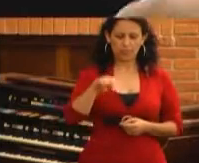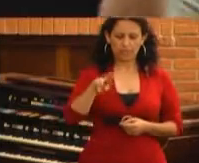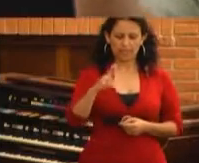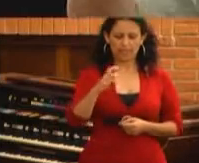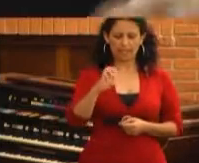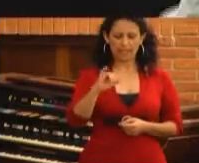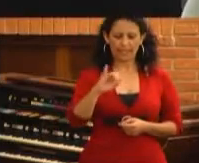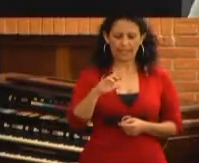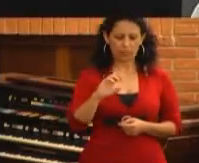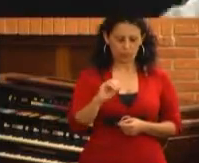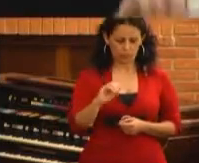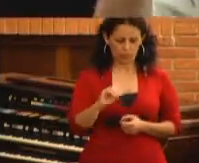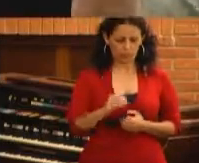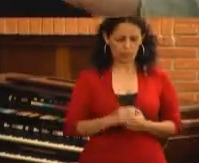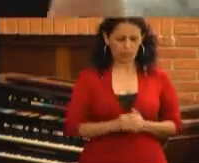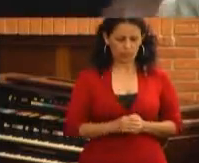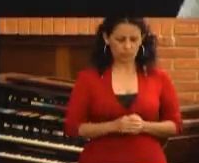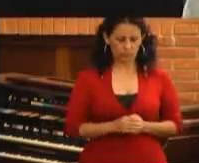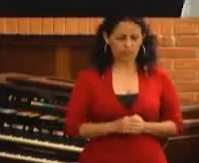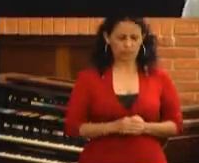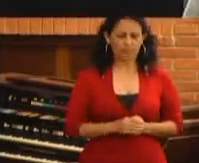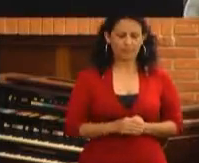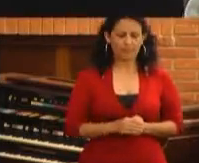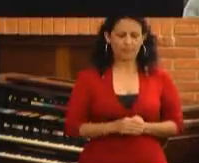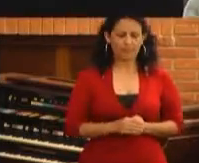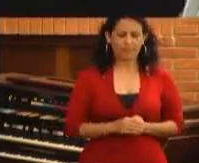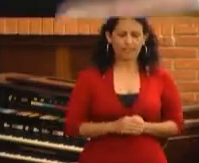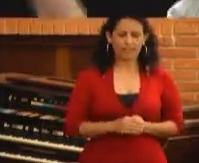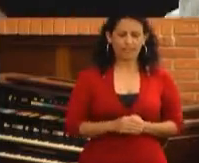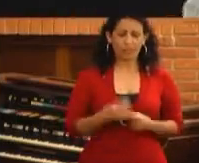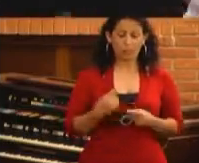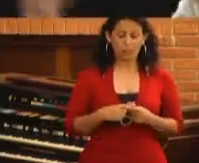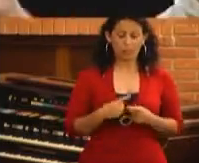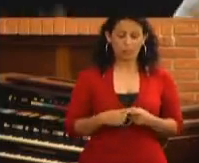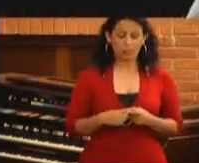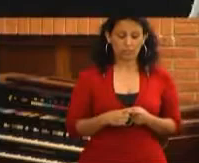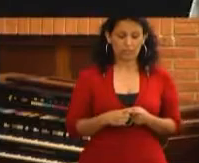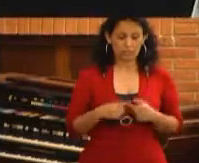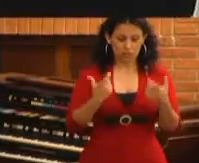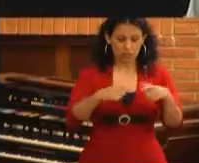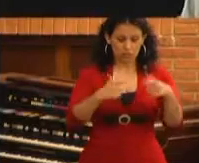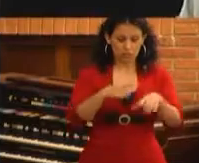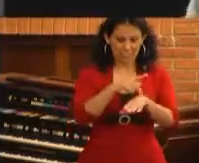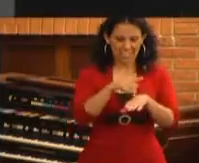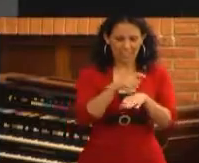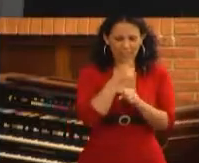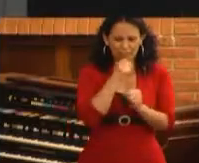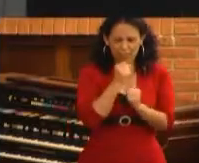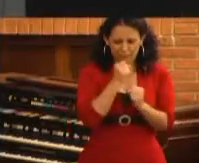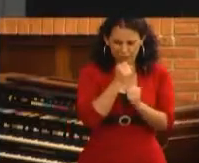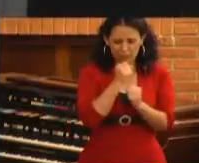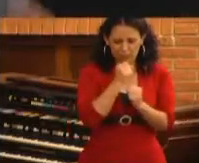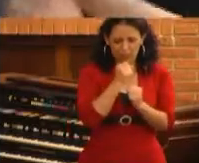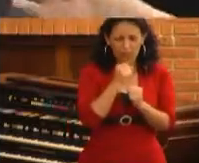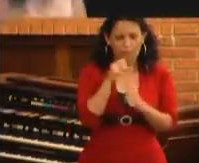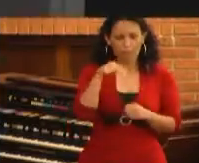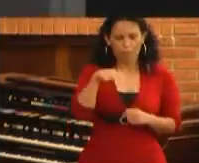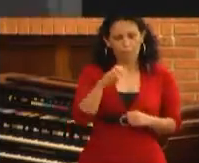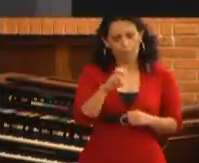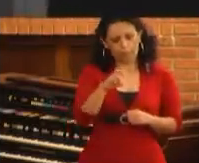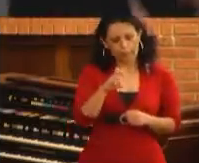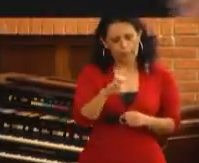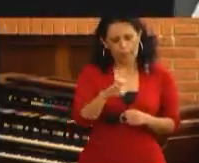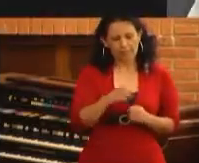era sempre viva. Era essa cipreste. Se prestou para isso, mas agora serviu. Depois, uma